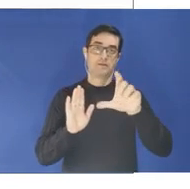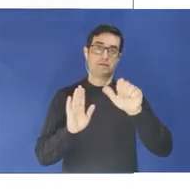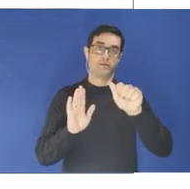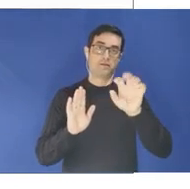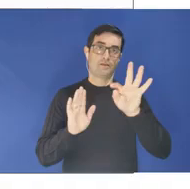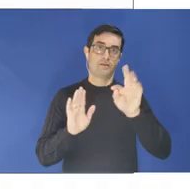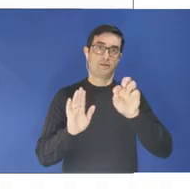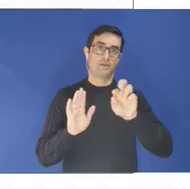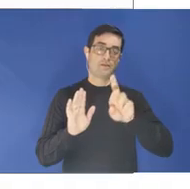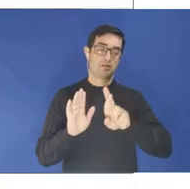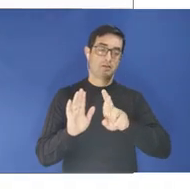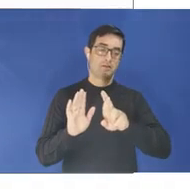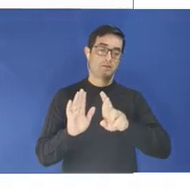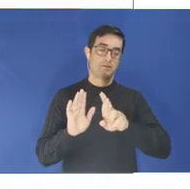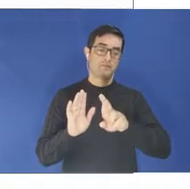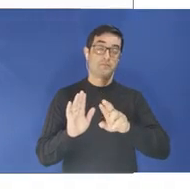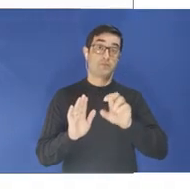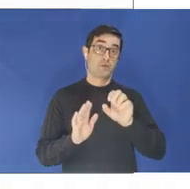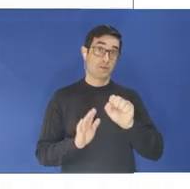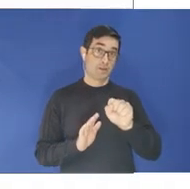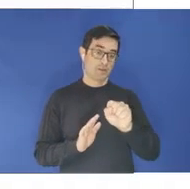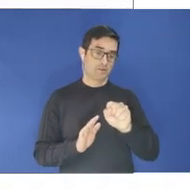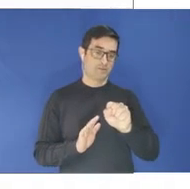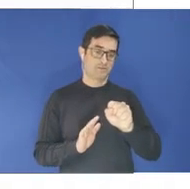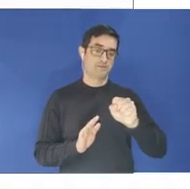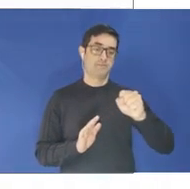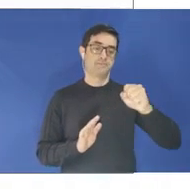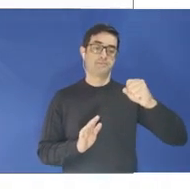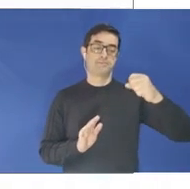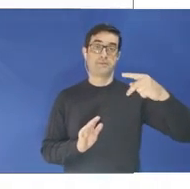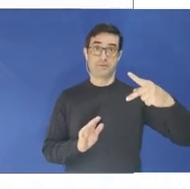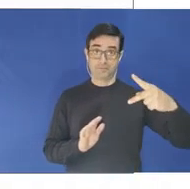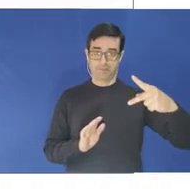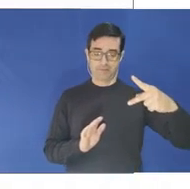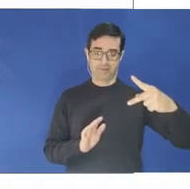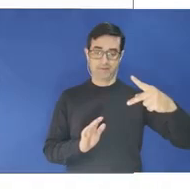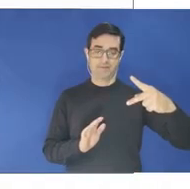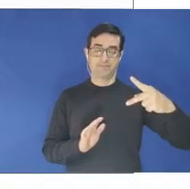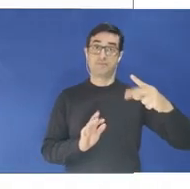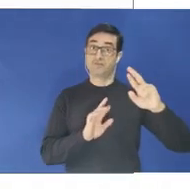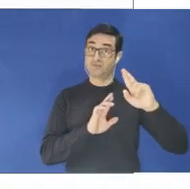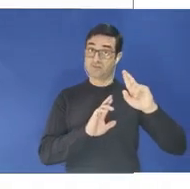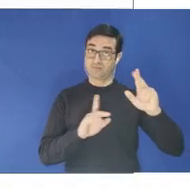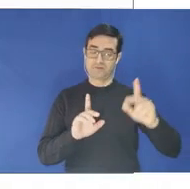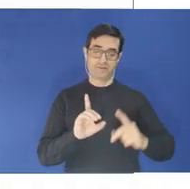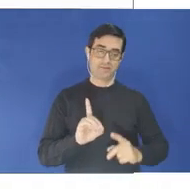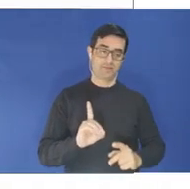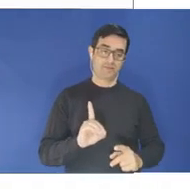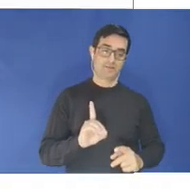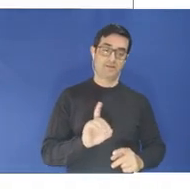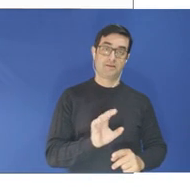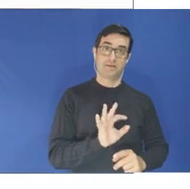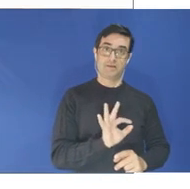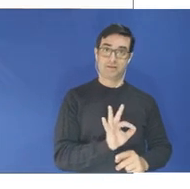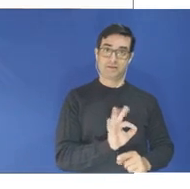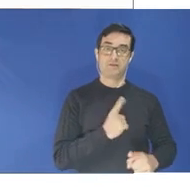Slater, o subnível S e P vão ter um determinado fator de blindagem, o D e o F. Isso